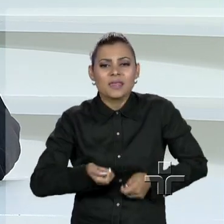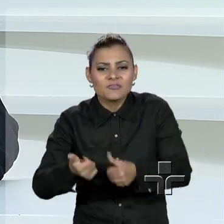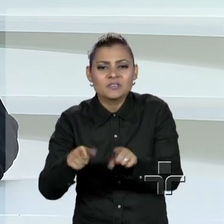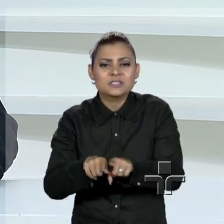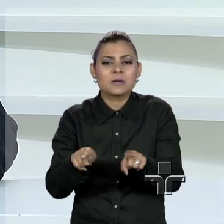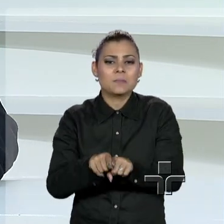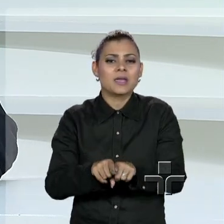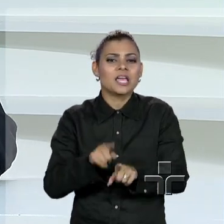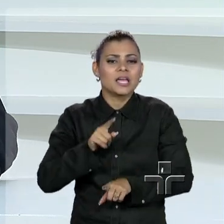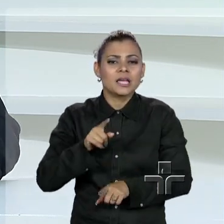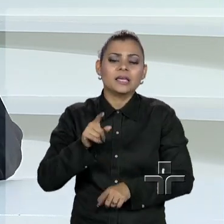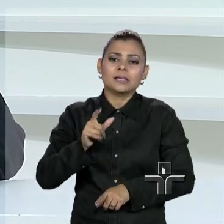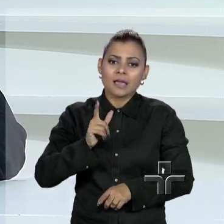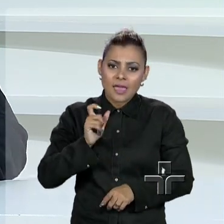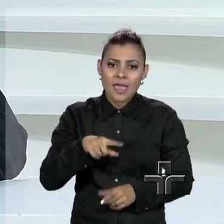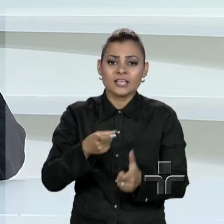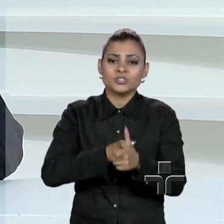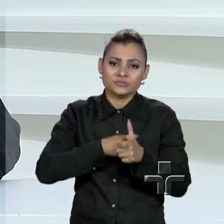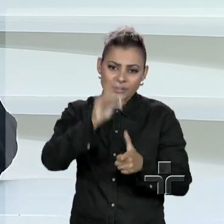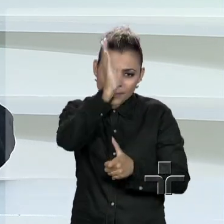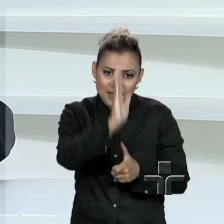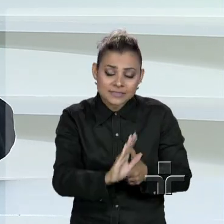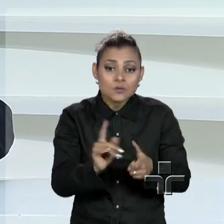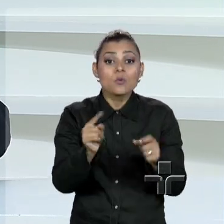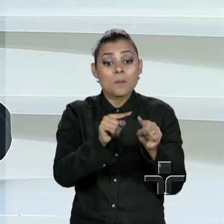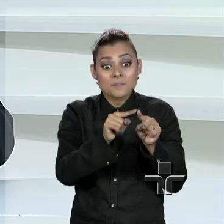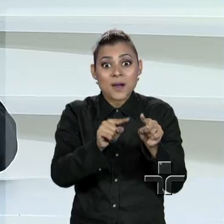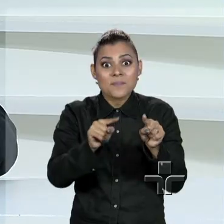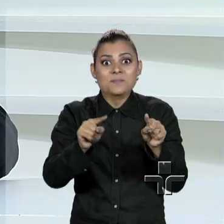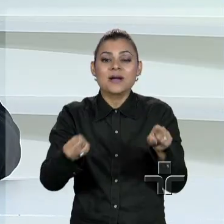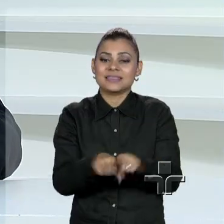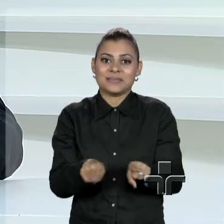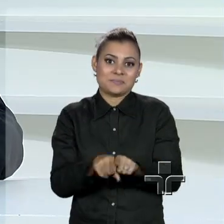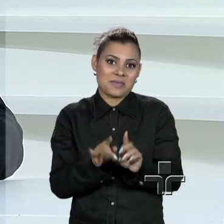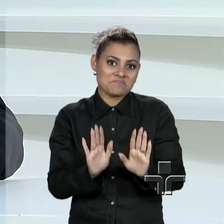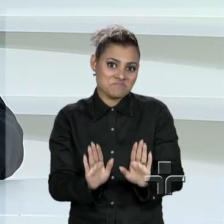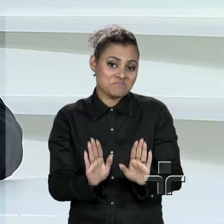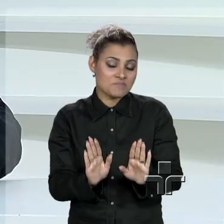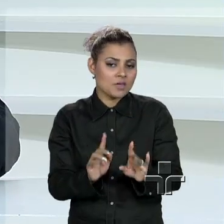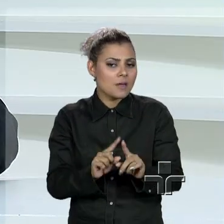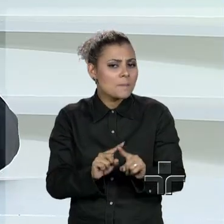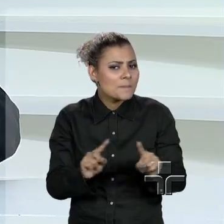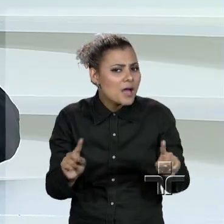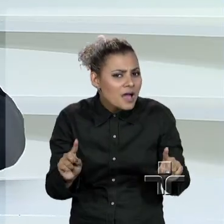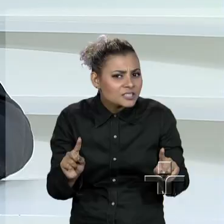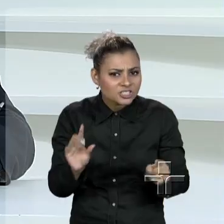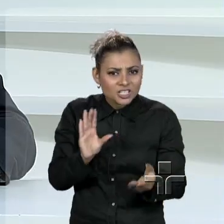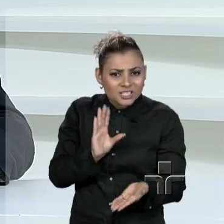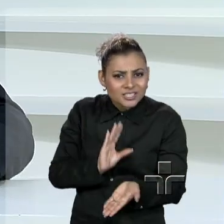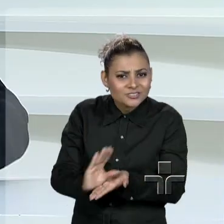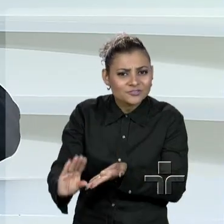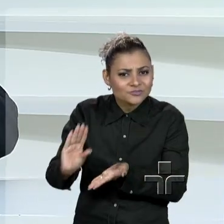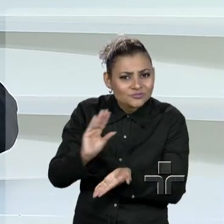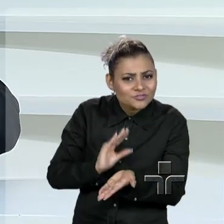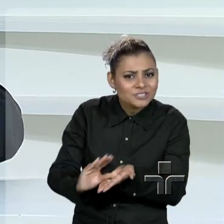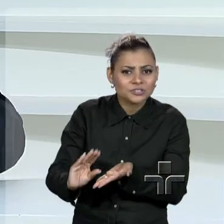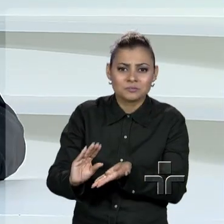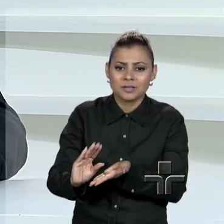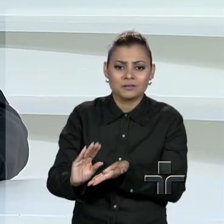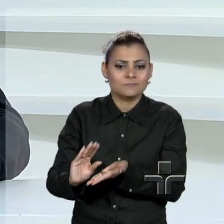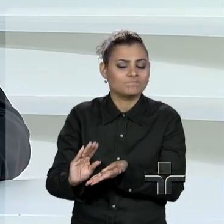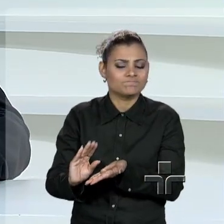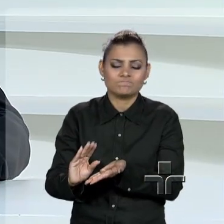risco da dívida brasileira também está caindo, mas o investimento, o